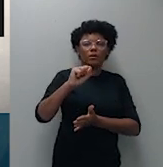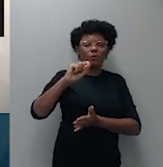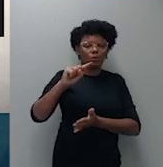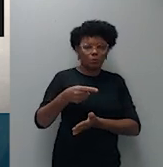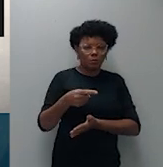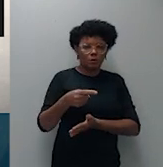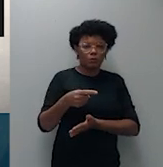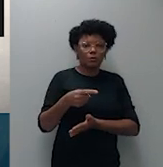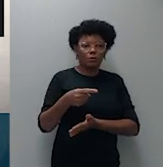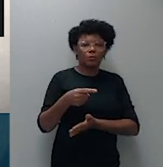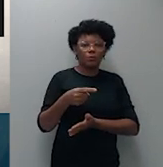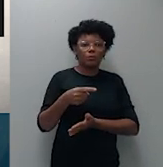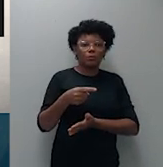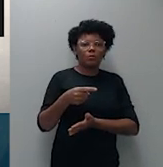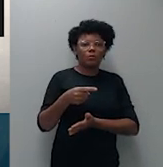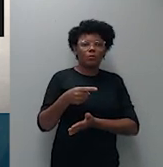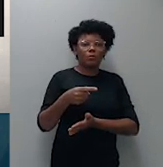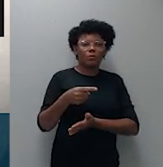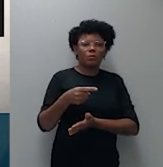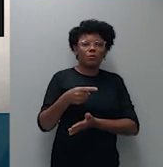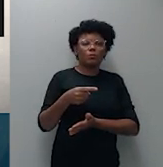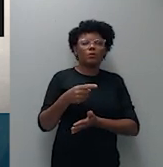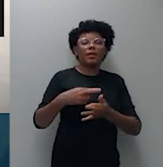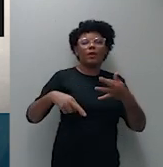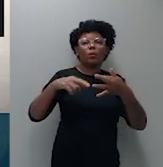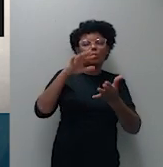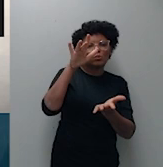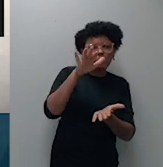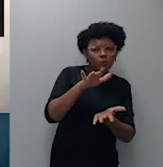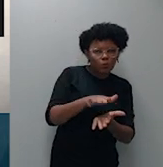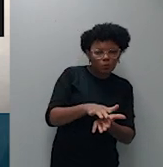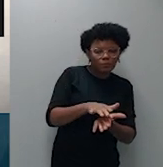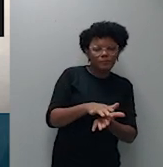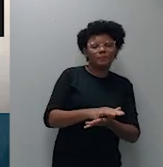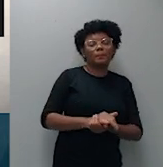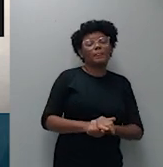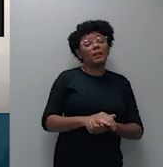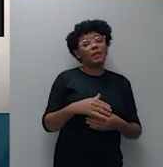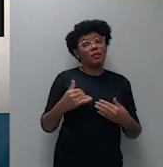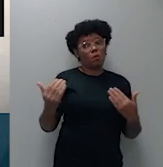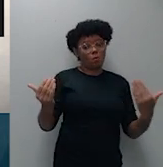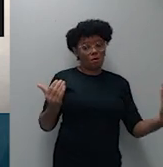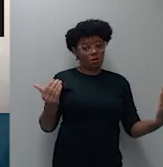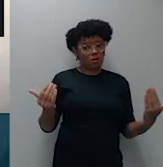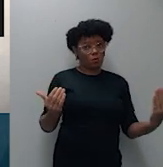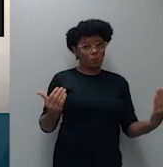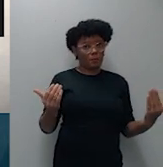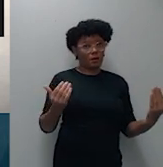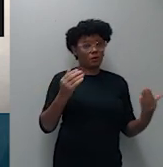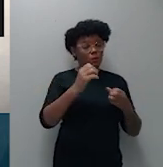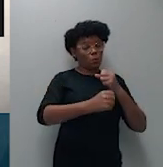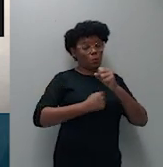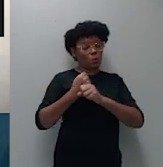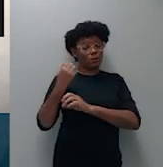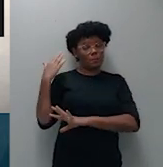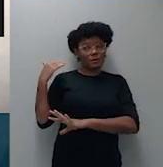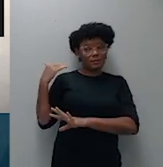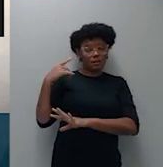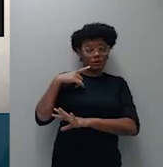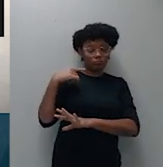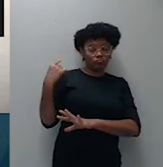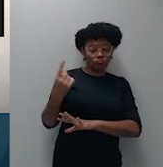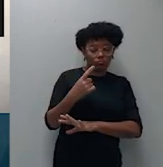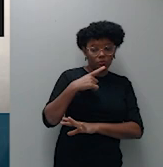5158 1542 recursos contratado com o ano passado